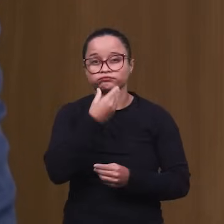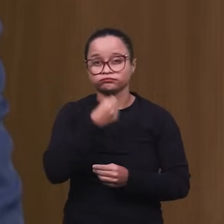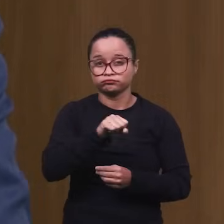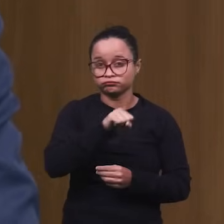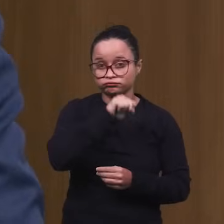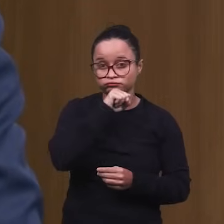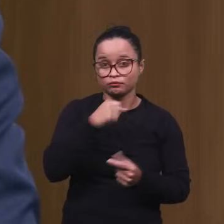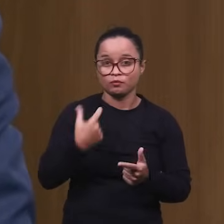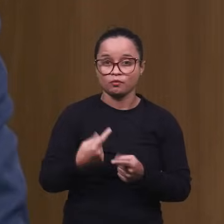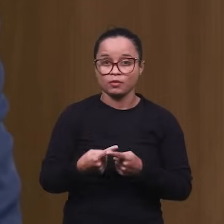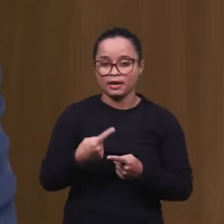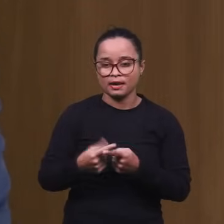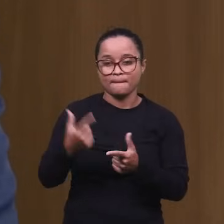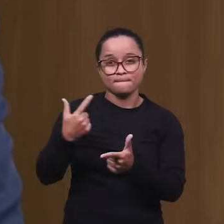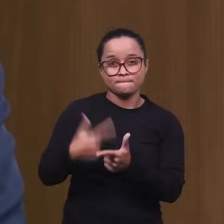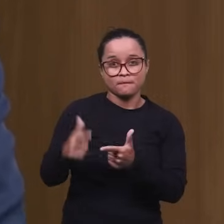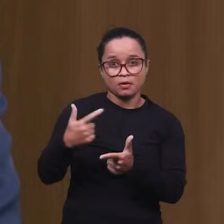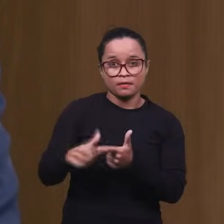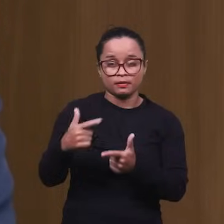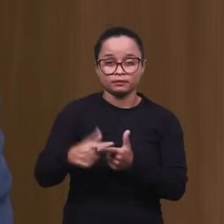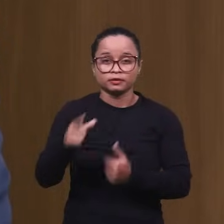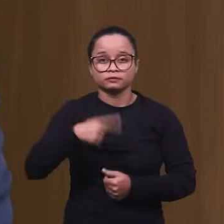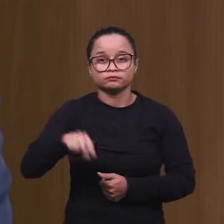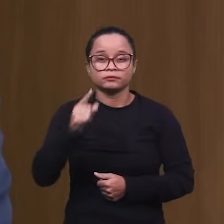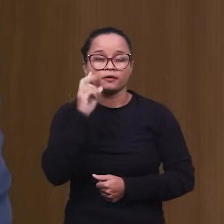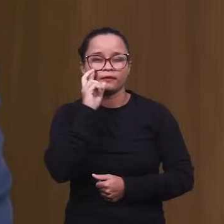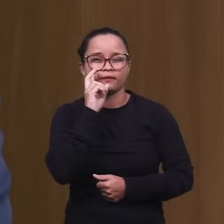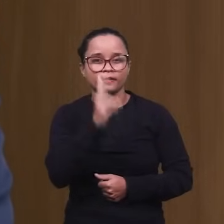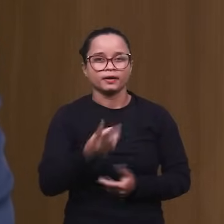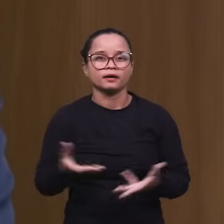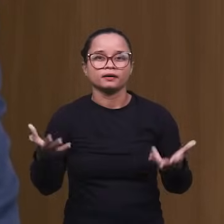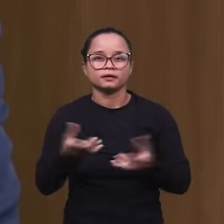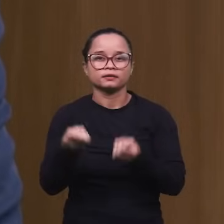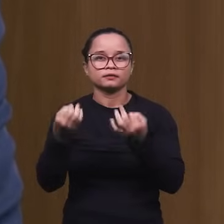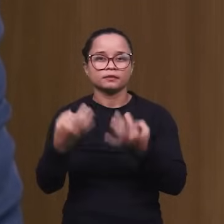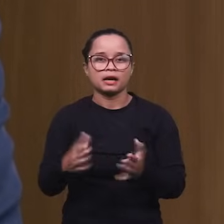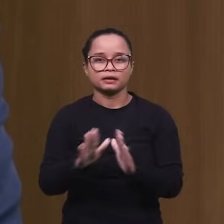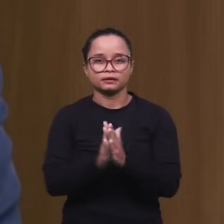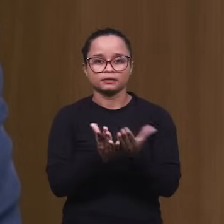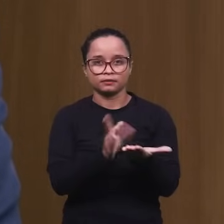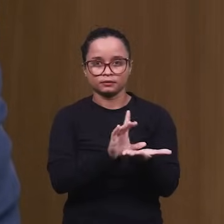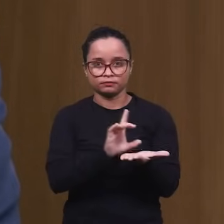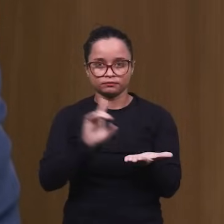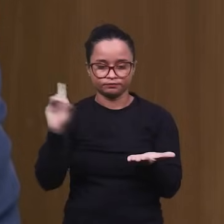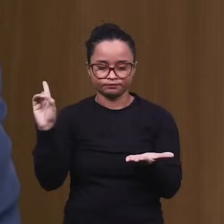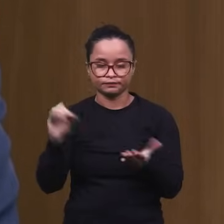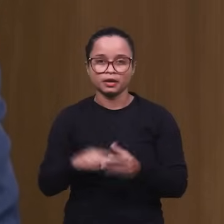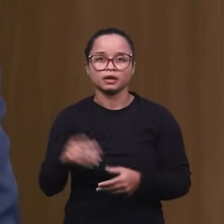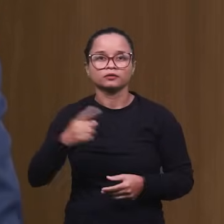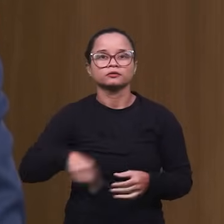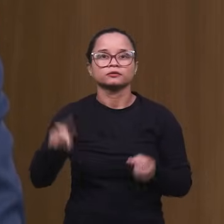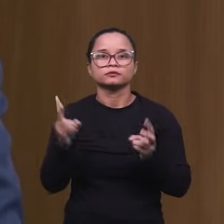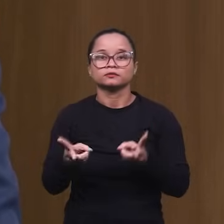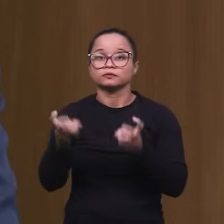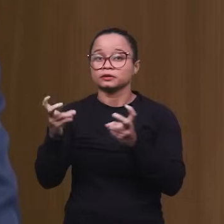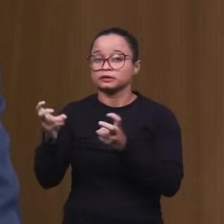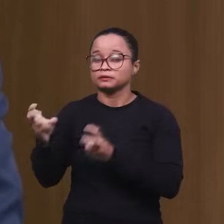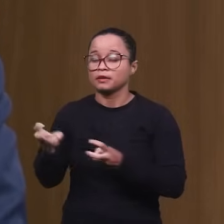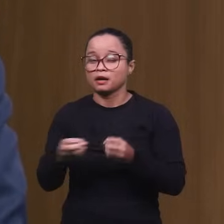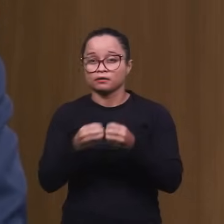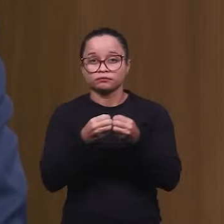os problemas que a gente vê aqui que estão relatados na palavra de Deus, a gente percebe